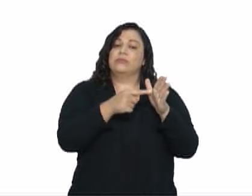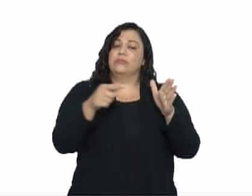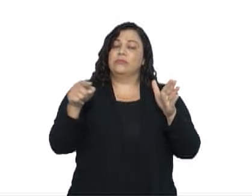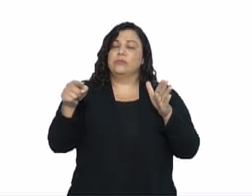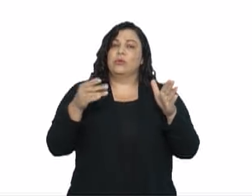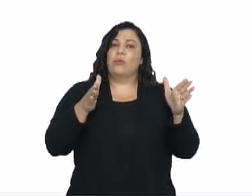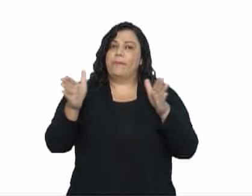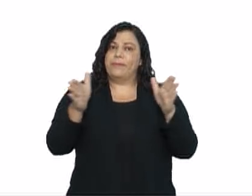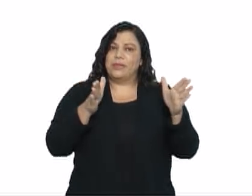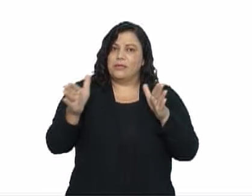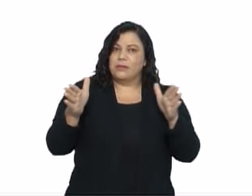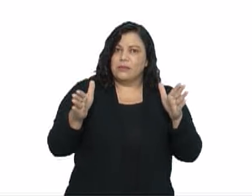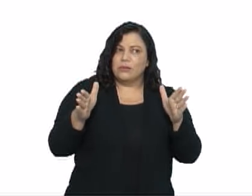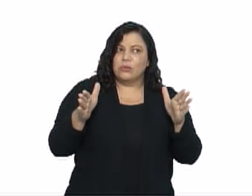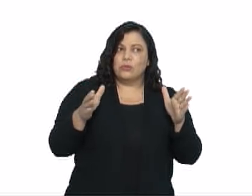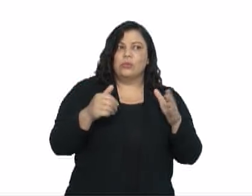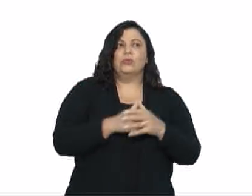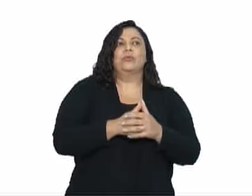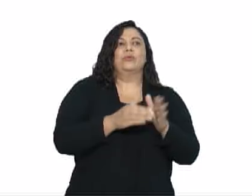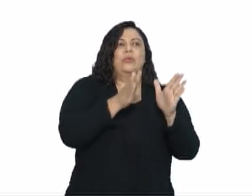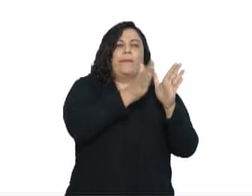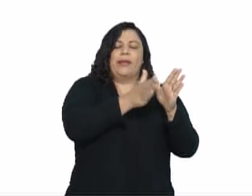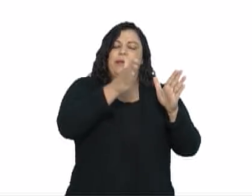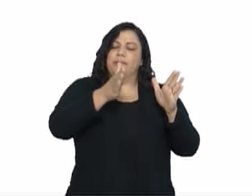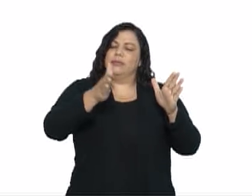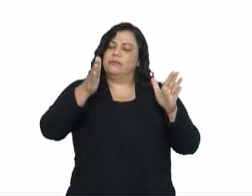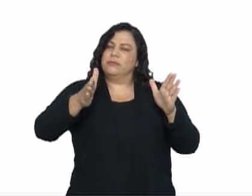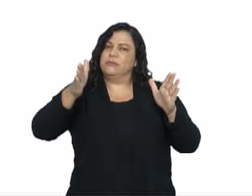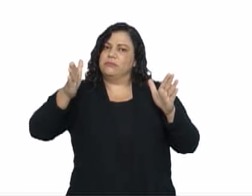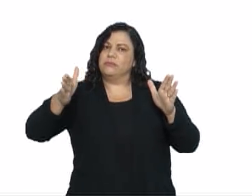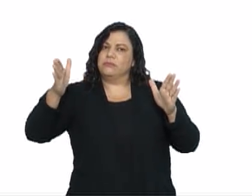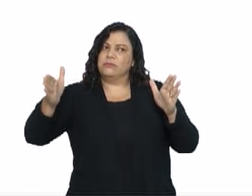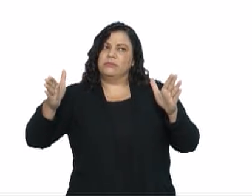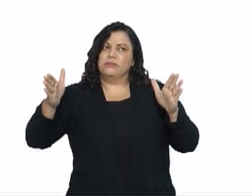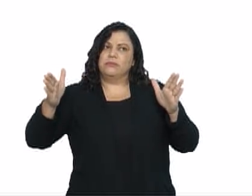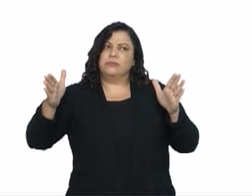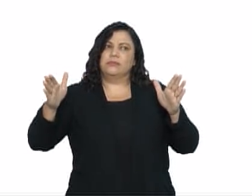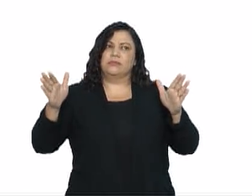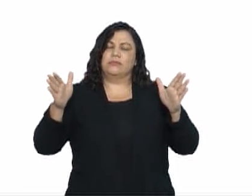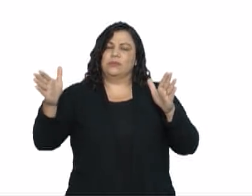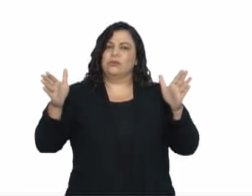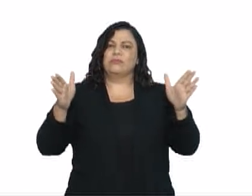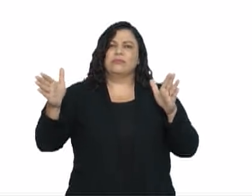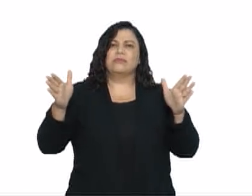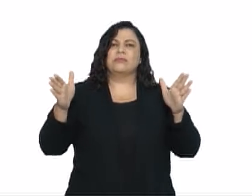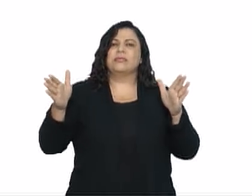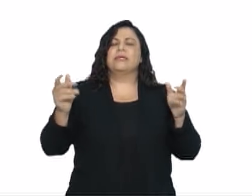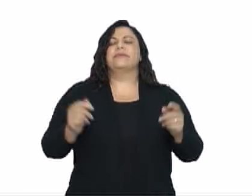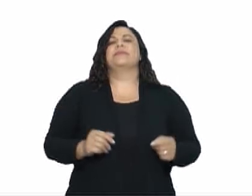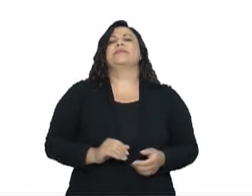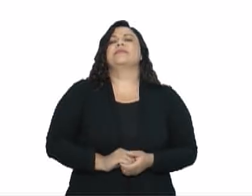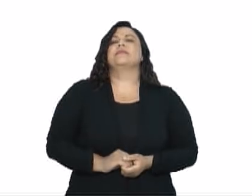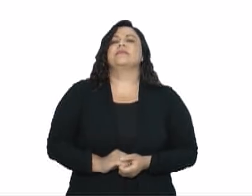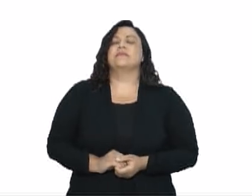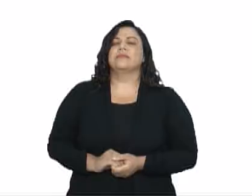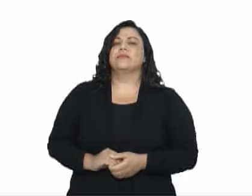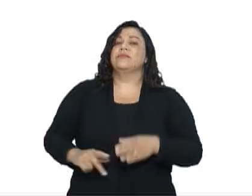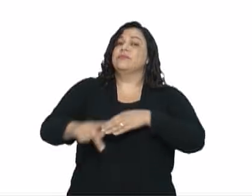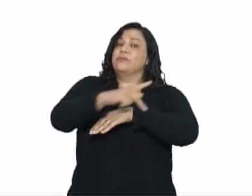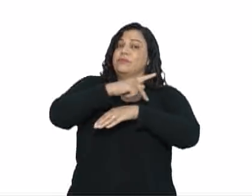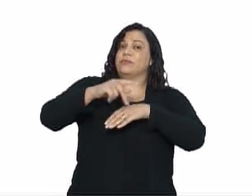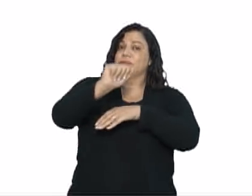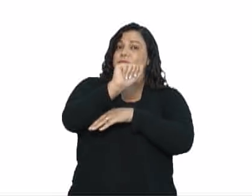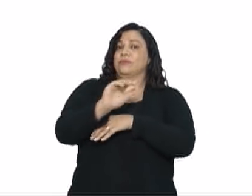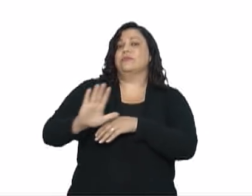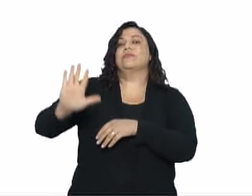a 77, de 78 a 2007, de 51 a 2007. Então, países asiáticos